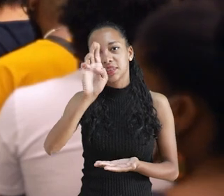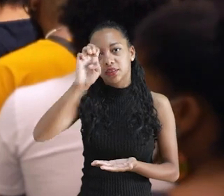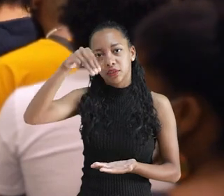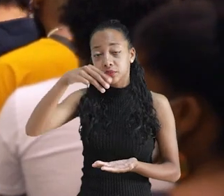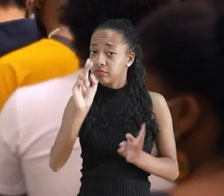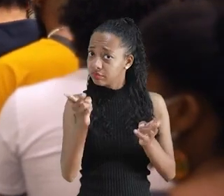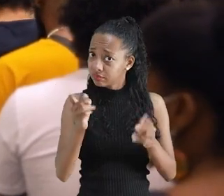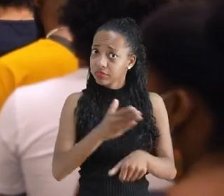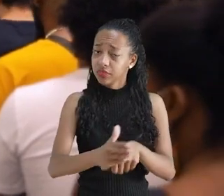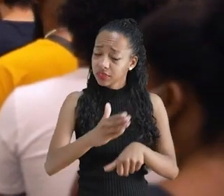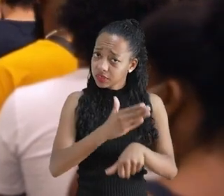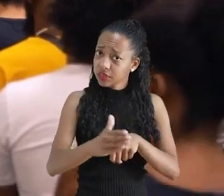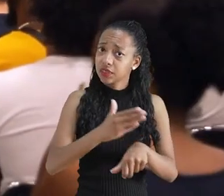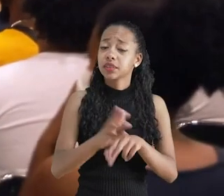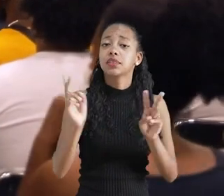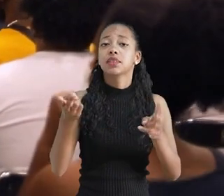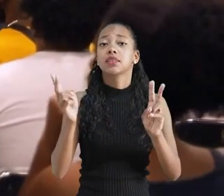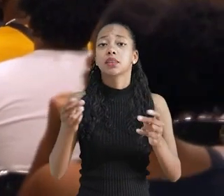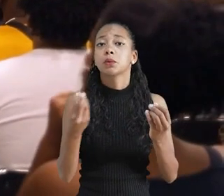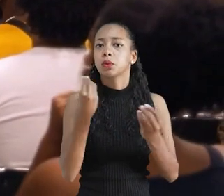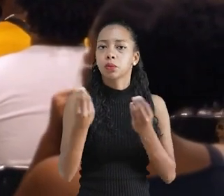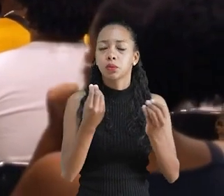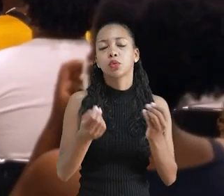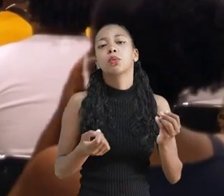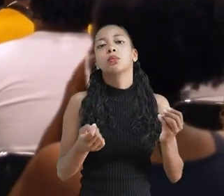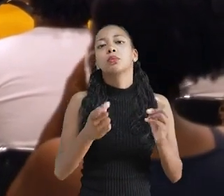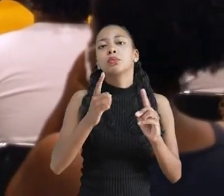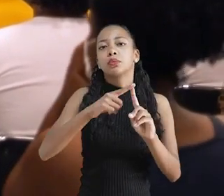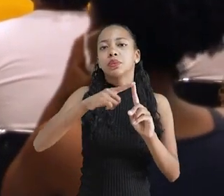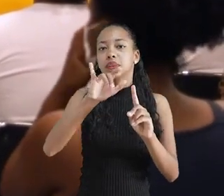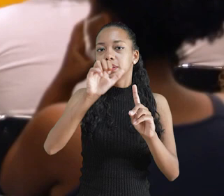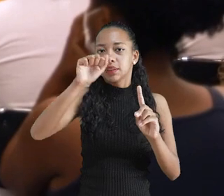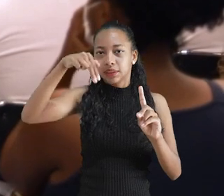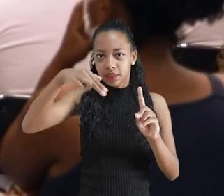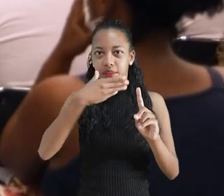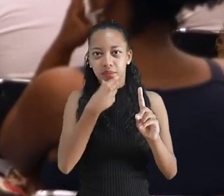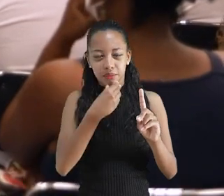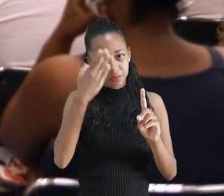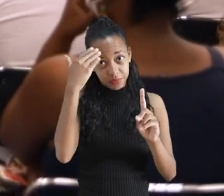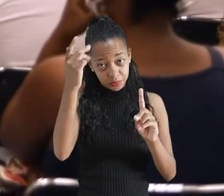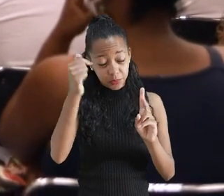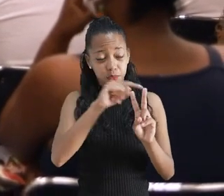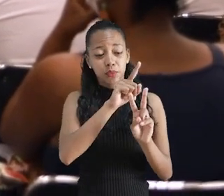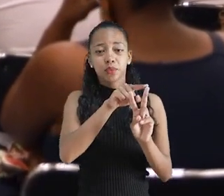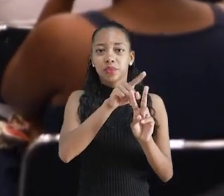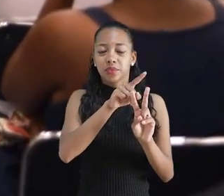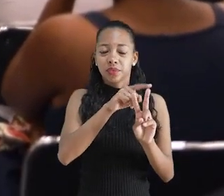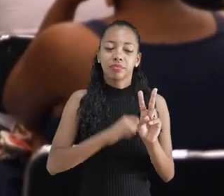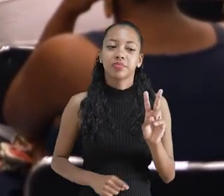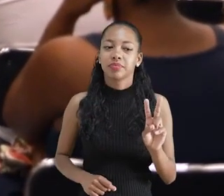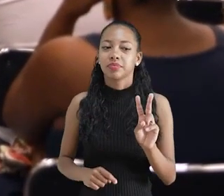saldos ornamentais tem dois nomes que posso citar agora aqui que o Ian Carlos inclusive faleceu durante a pandemia mas foi atleta